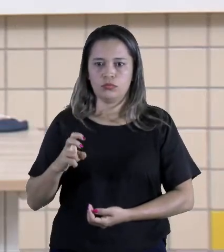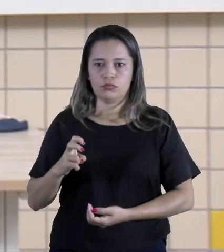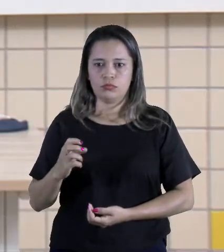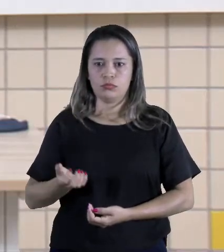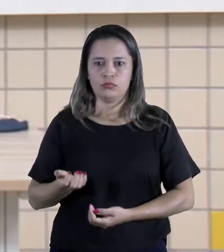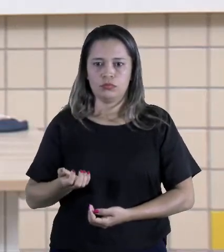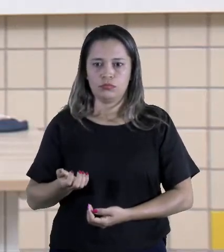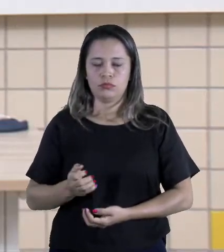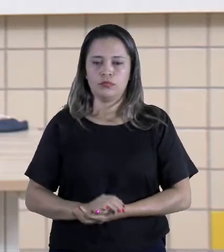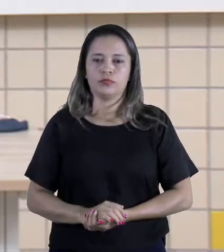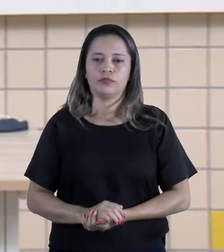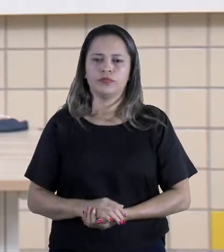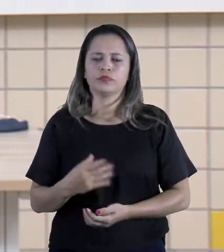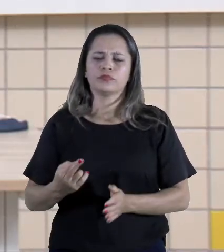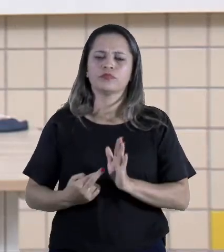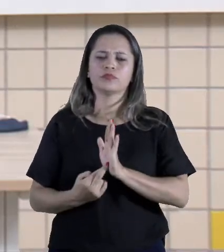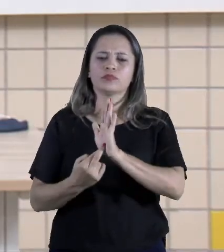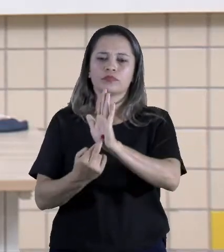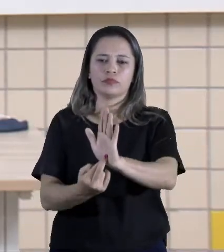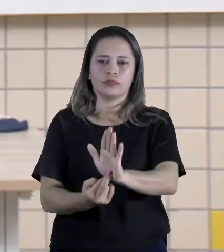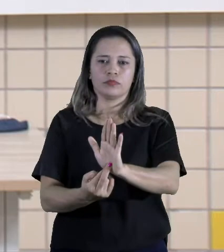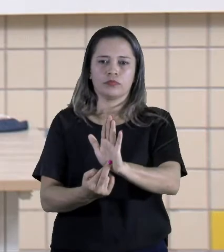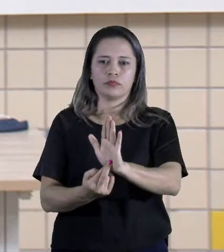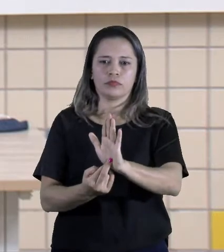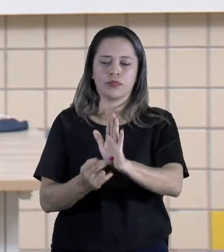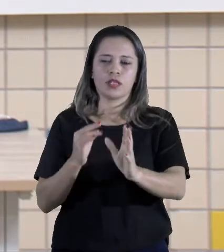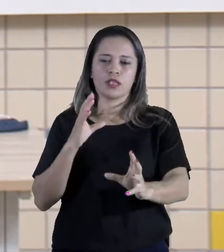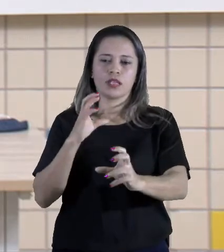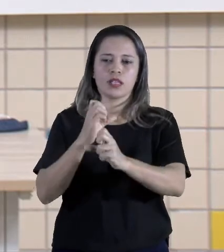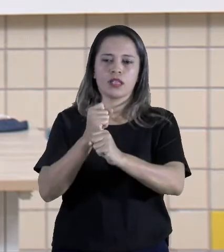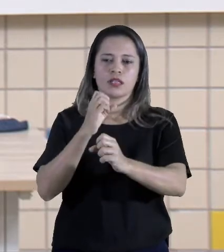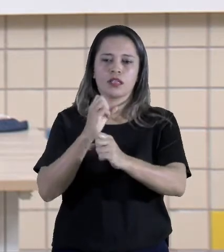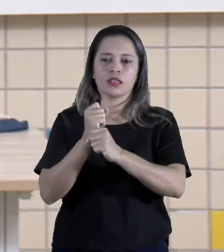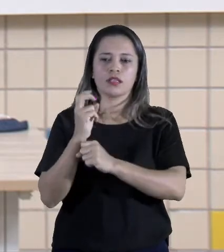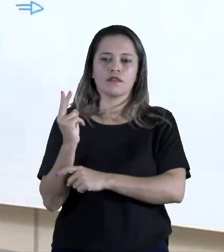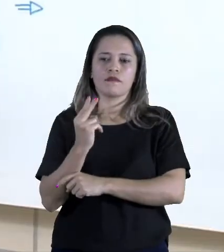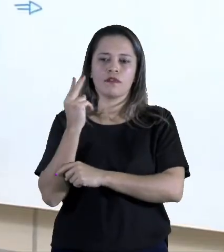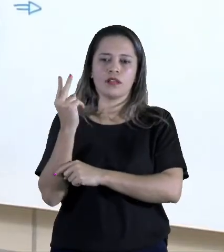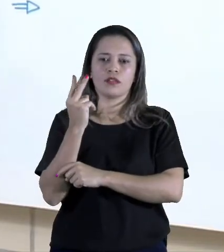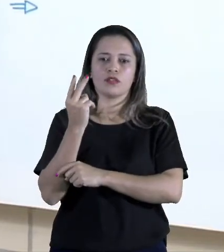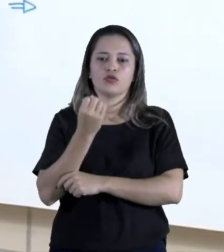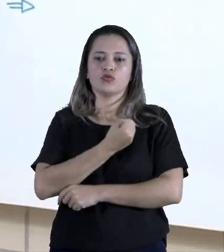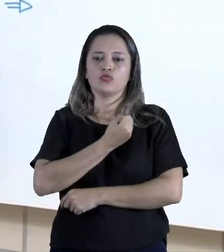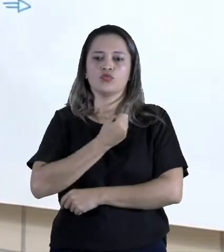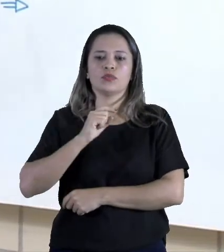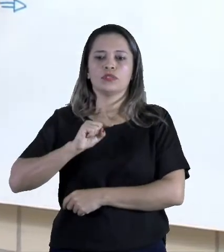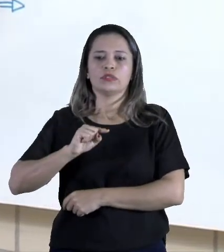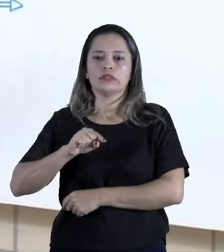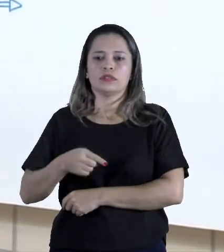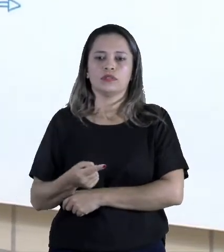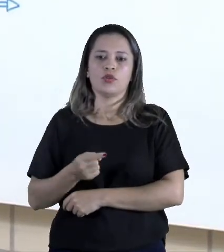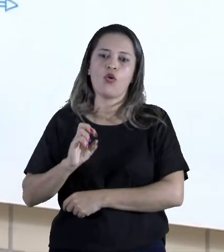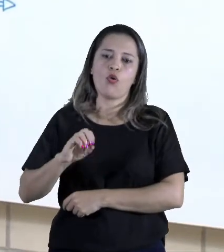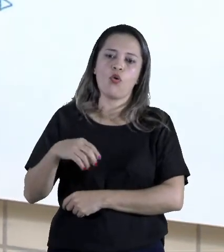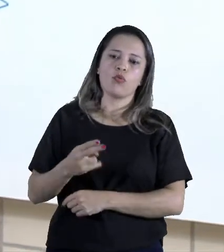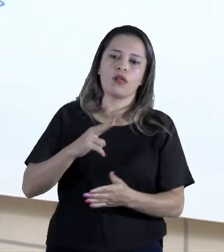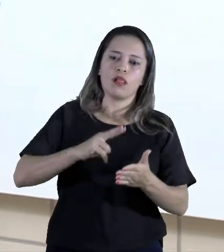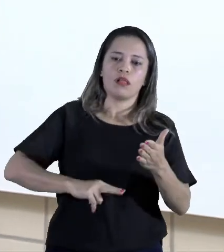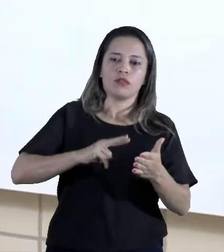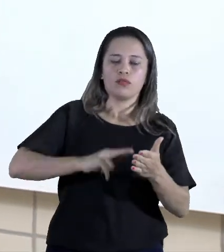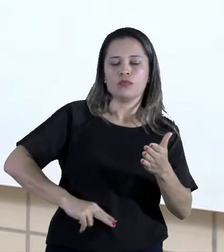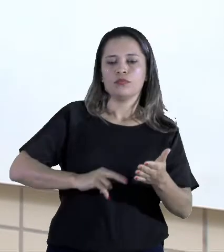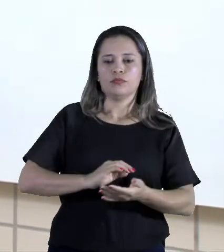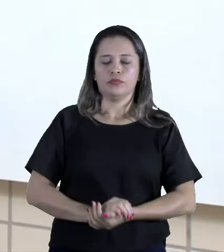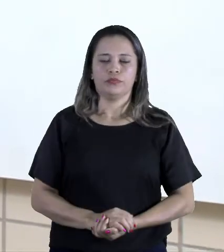Como é que faz para me representar essa quantia em número decimal ou na leitura dos números